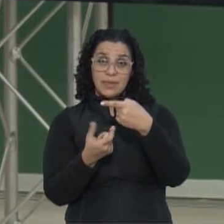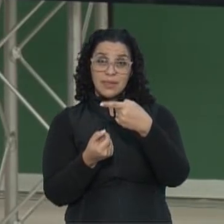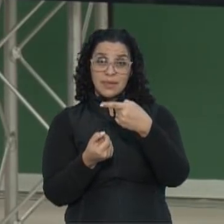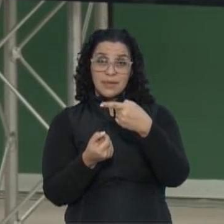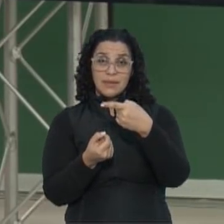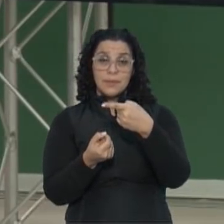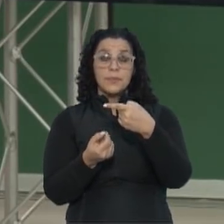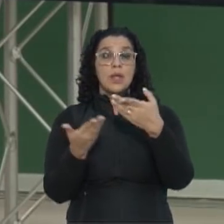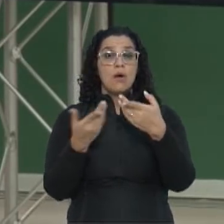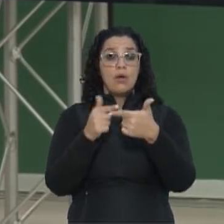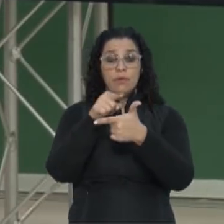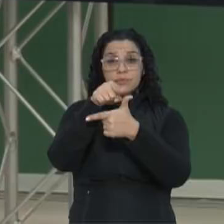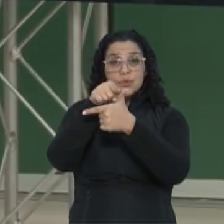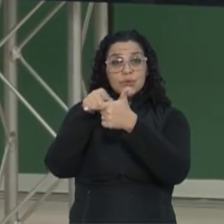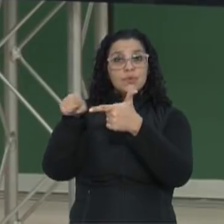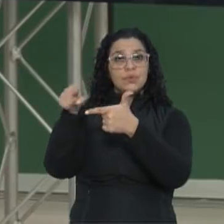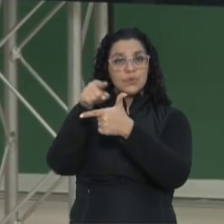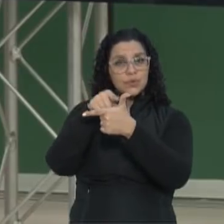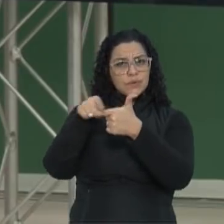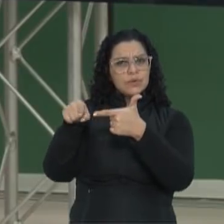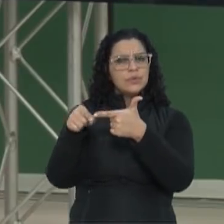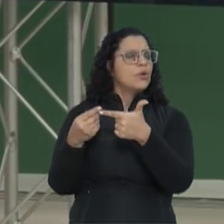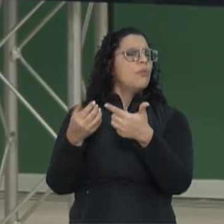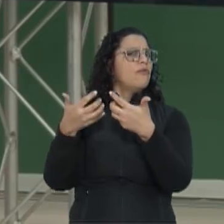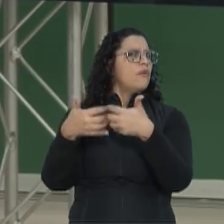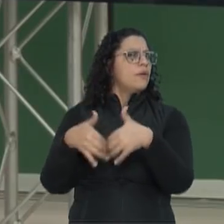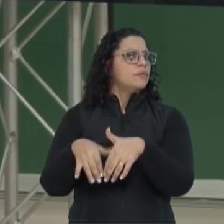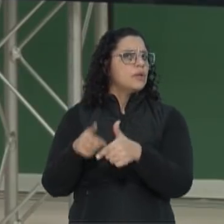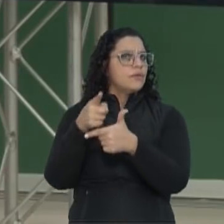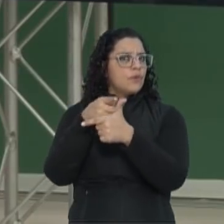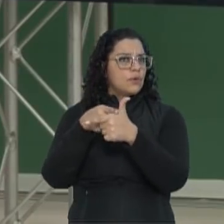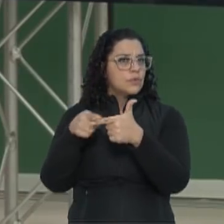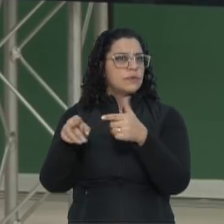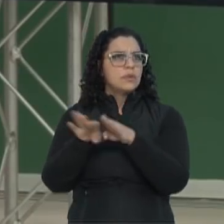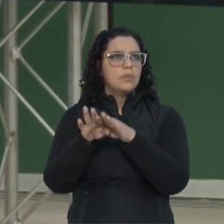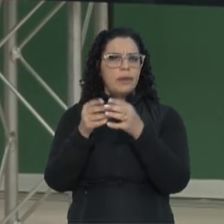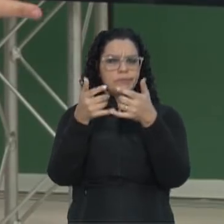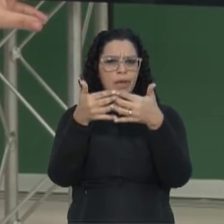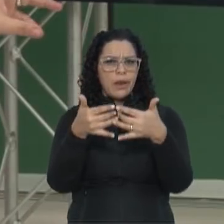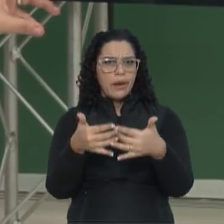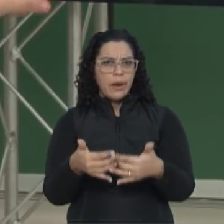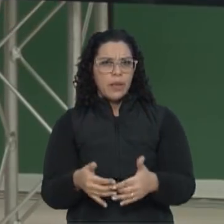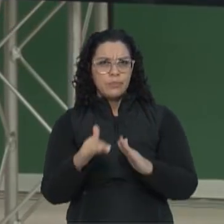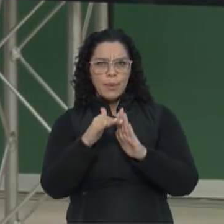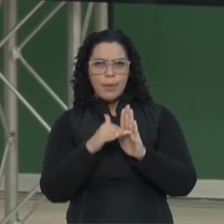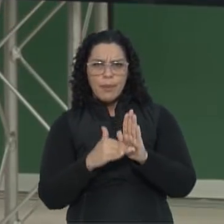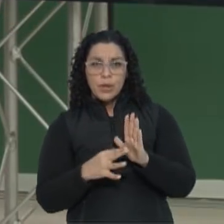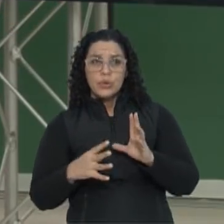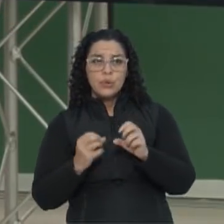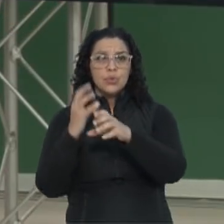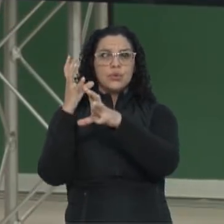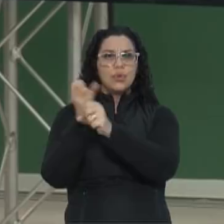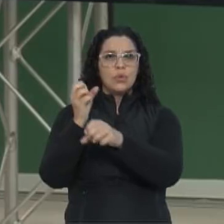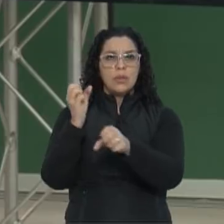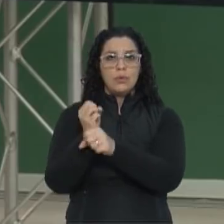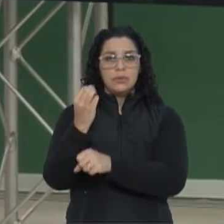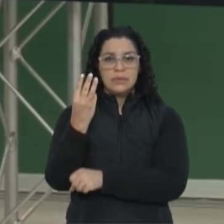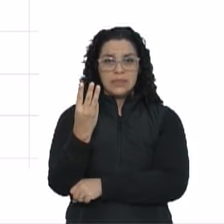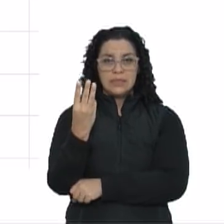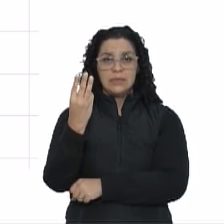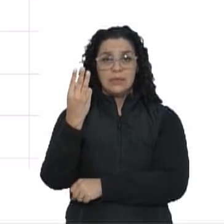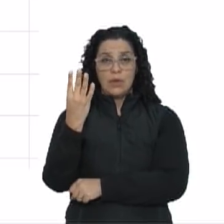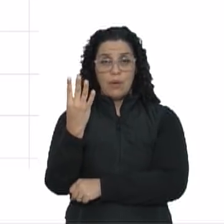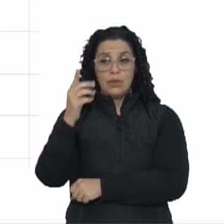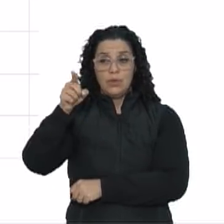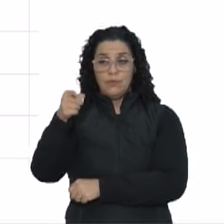Então, se eu dividir, usar a ideia de divisão e fizer toda a minha divisão, eu vou ter o quê? 34